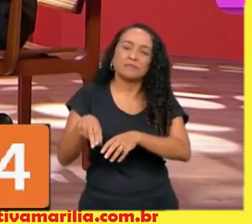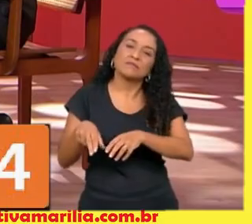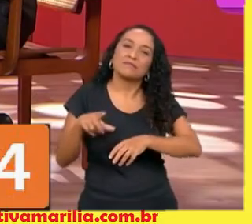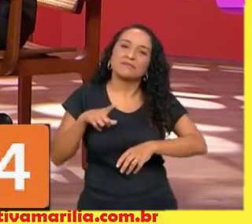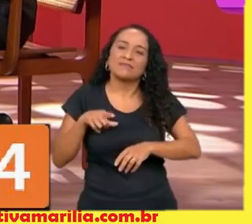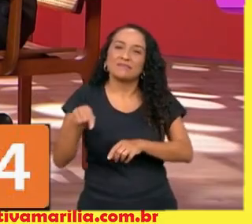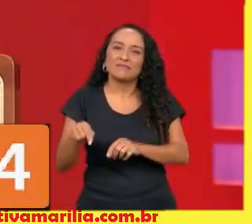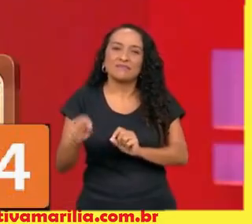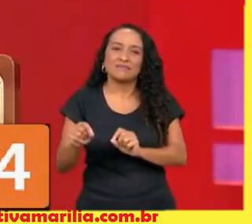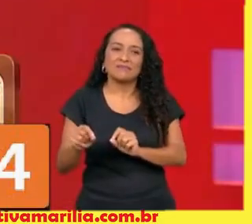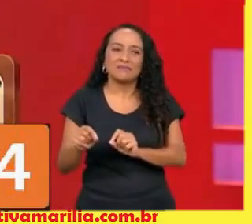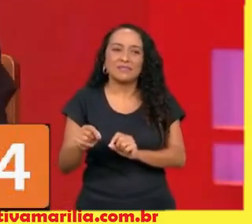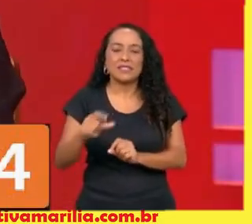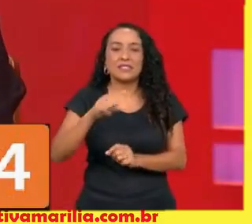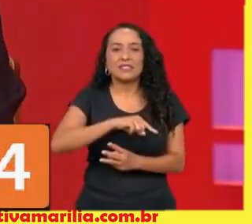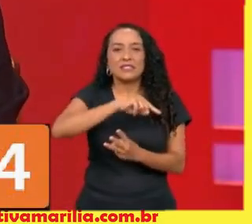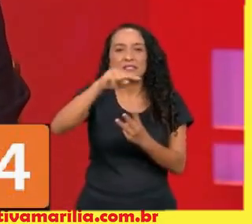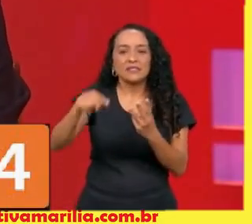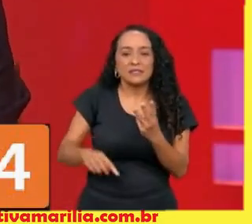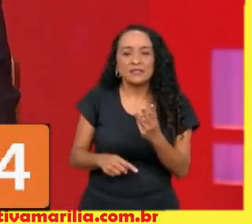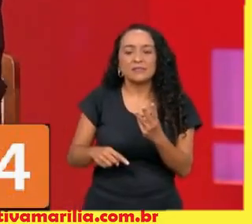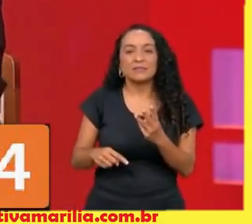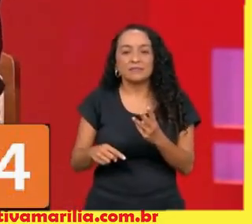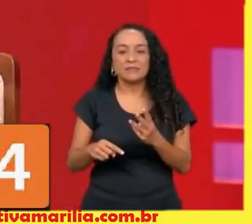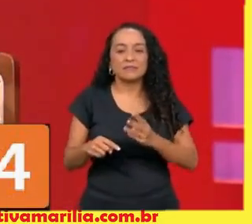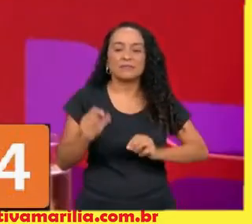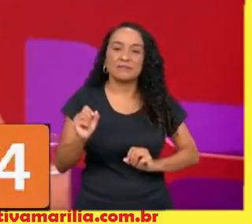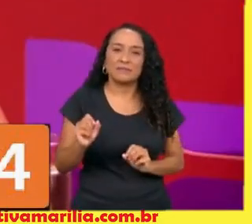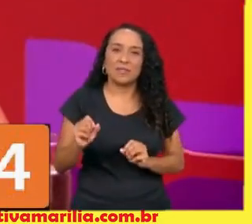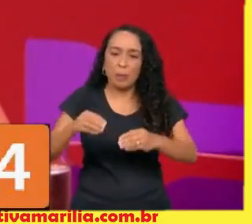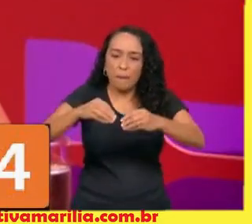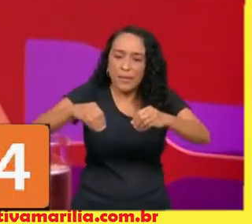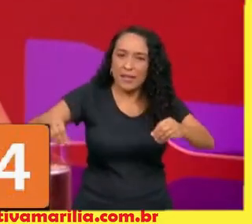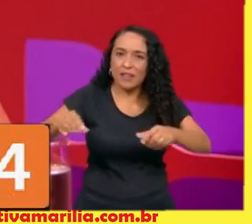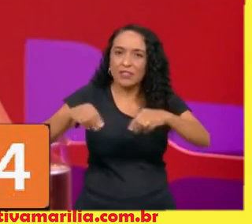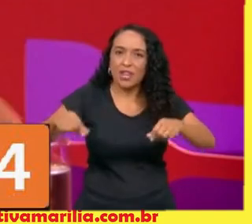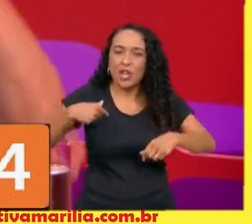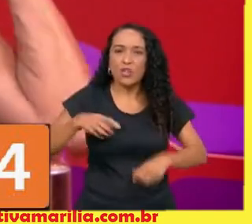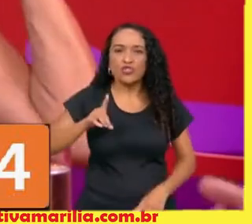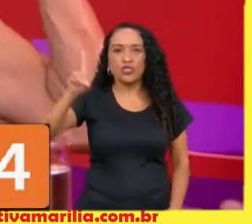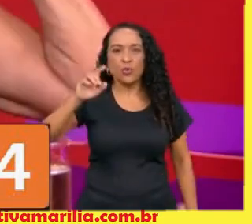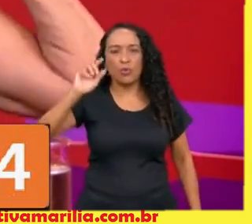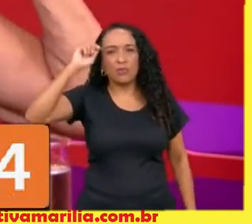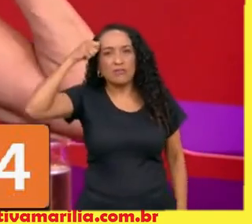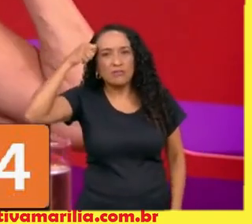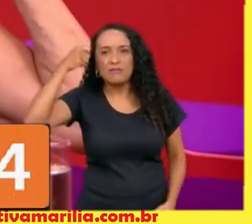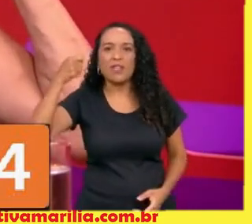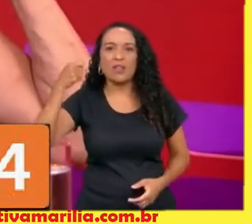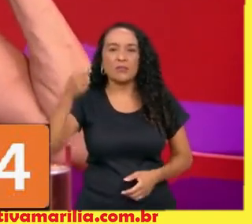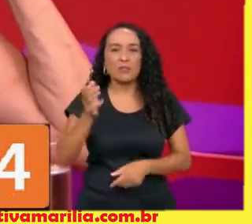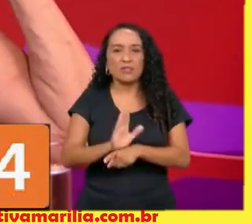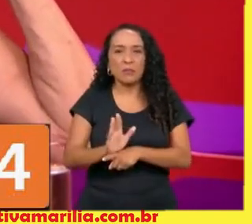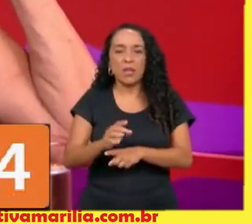and a Mule. 3 acres e uma mula. É como se ele estivesse dizendo, eu sou um diretor de cinema negro por causa daquela reparação lá